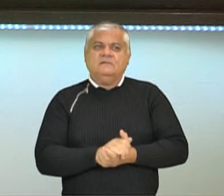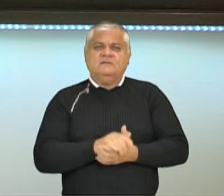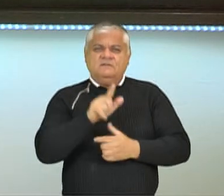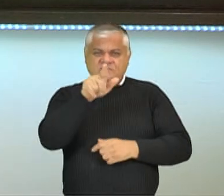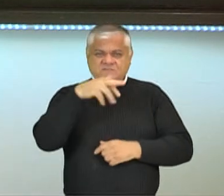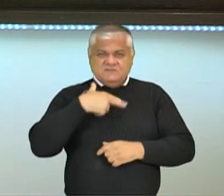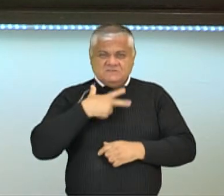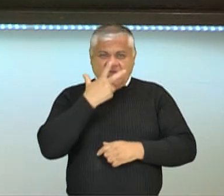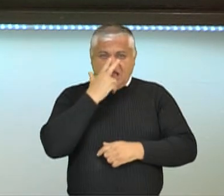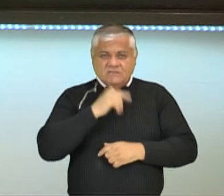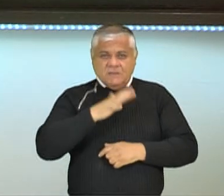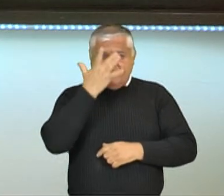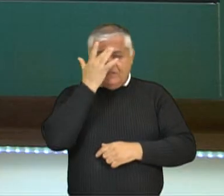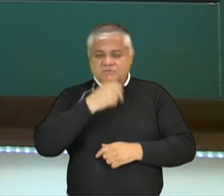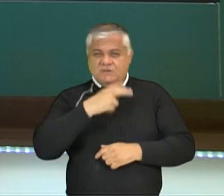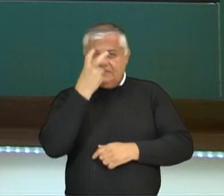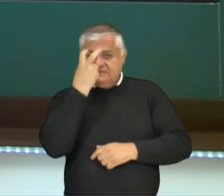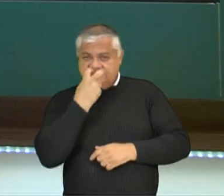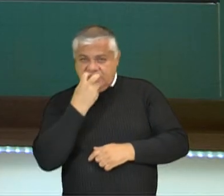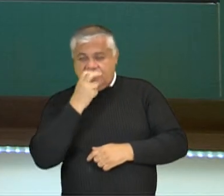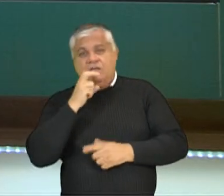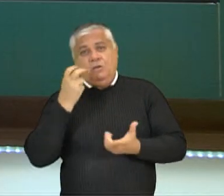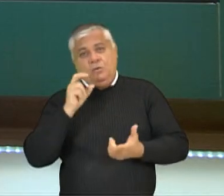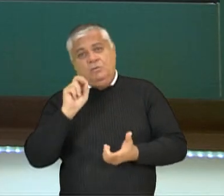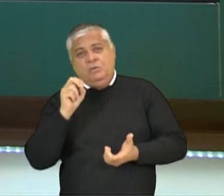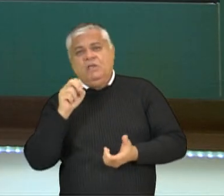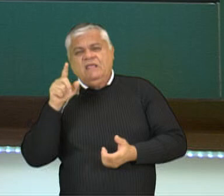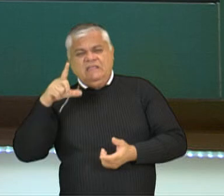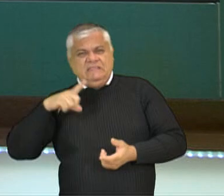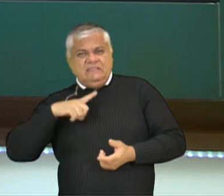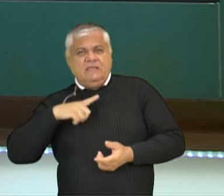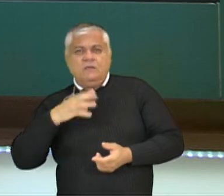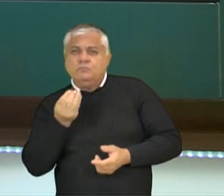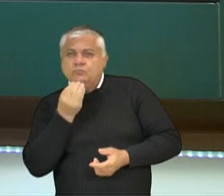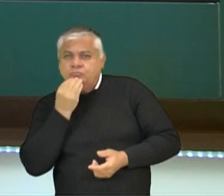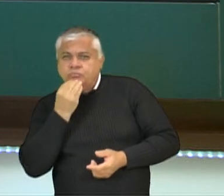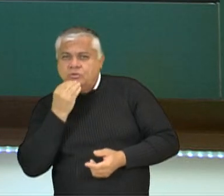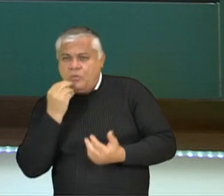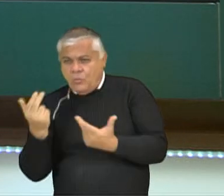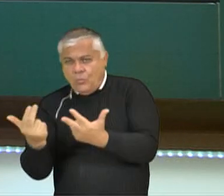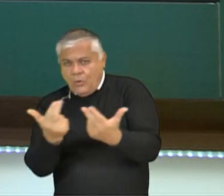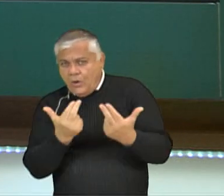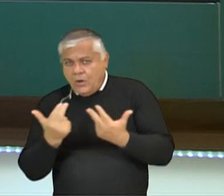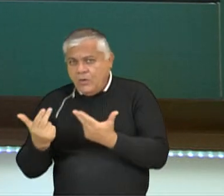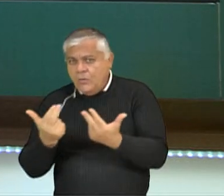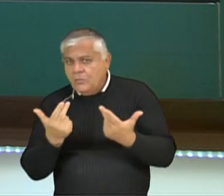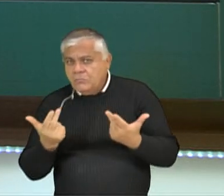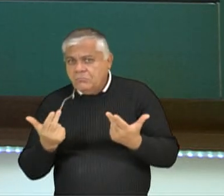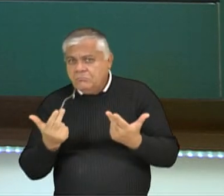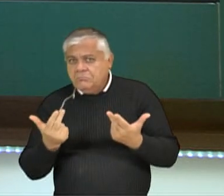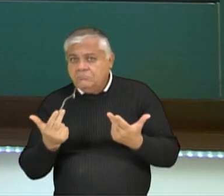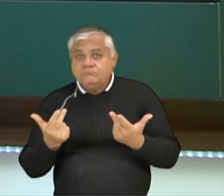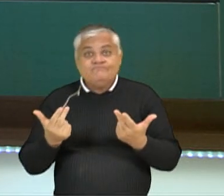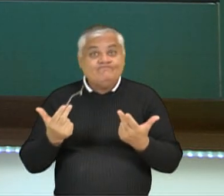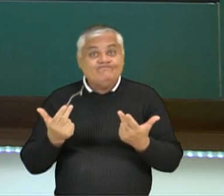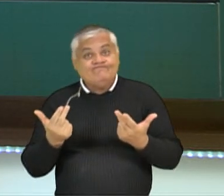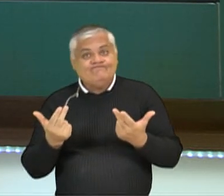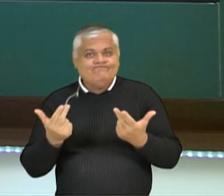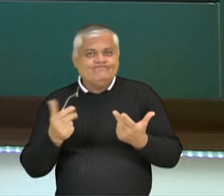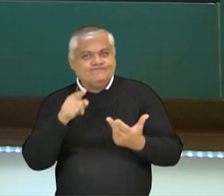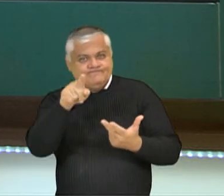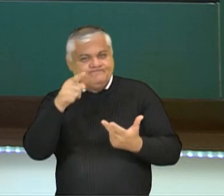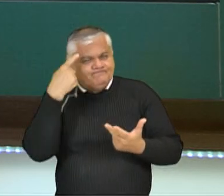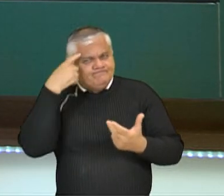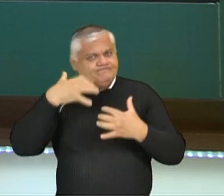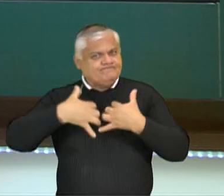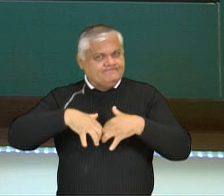que as pessoas com deficiência visual ou com os cegos, né, eles têm oportunidades iguais? Isso é uma questão que você